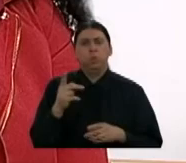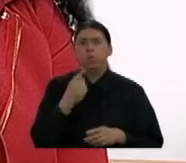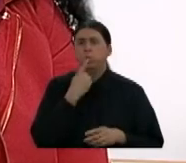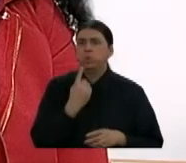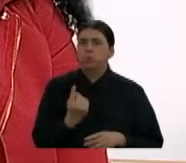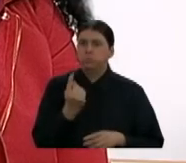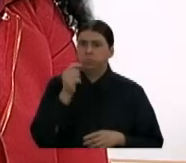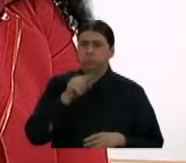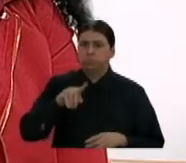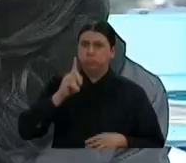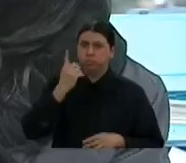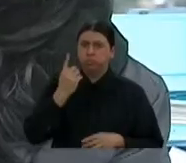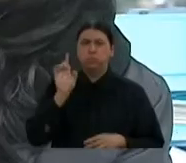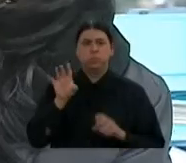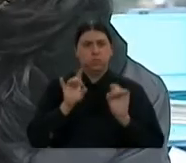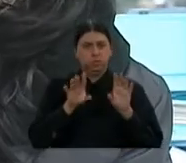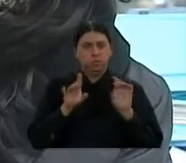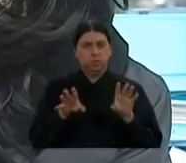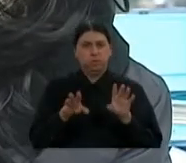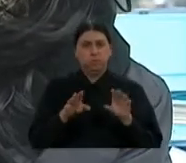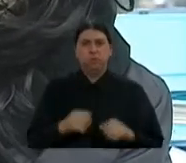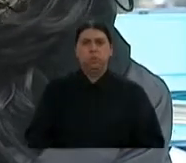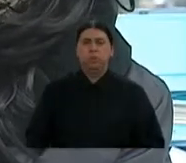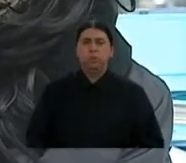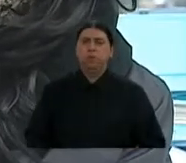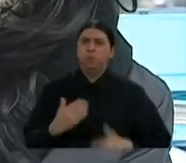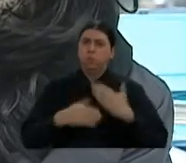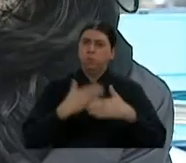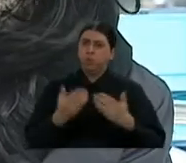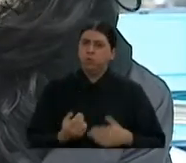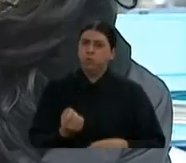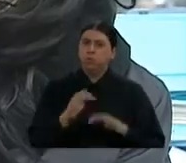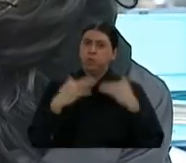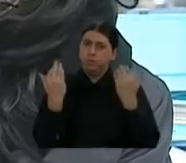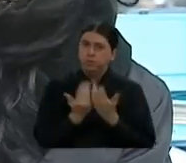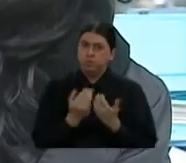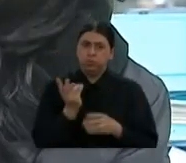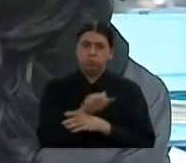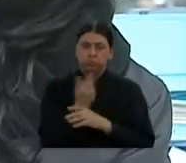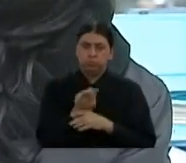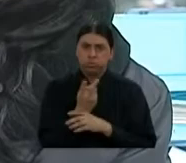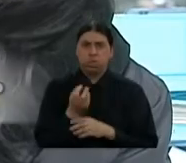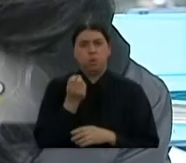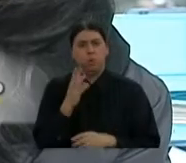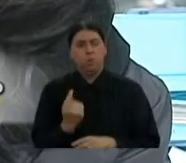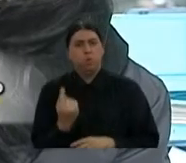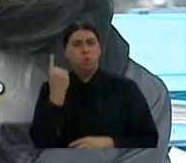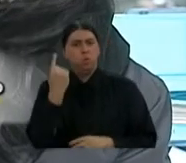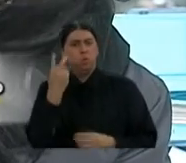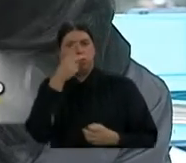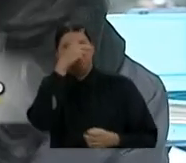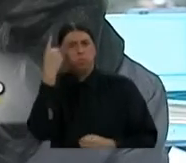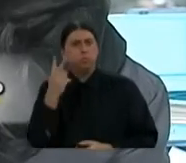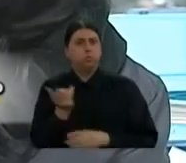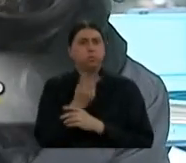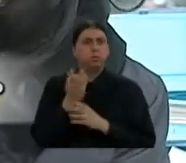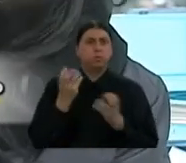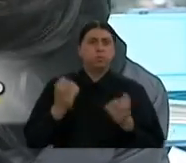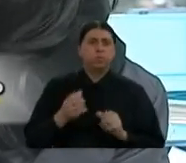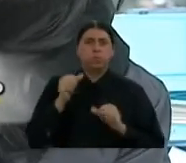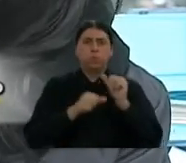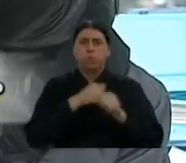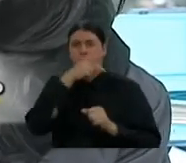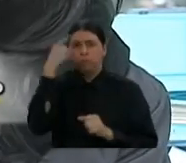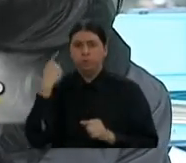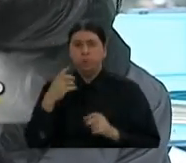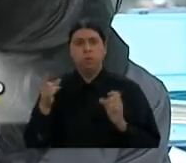específica né quando esse pretendente nos procura para alterar o perfil e presidente da tata